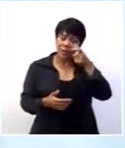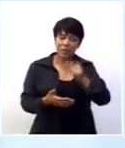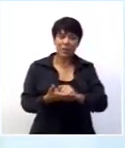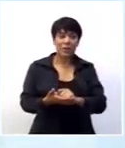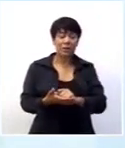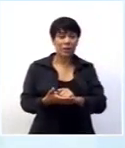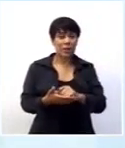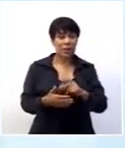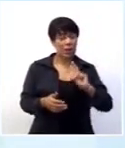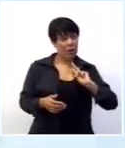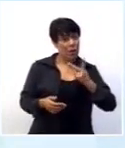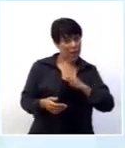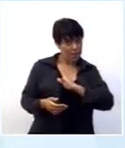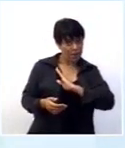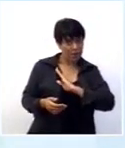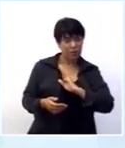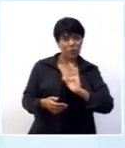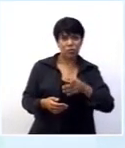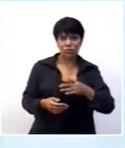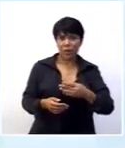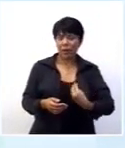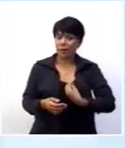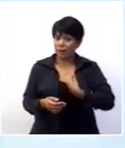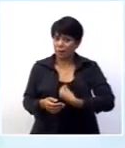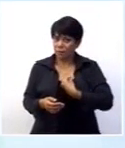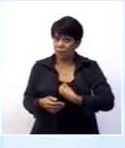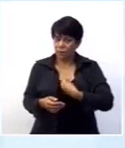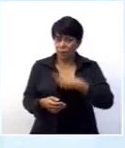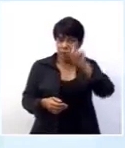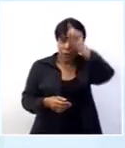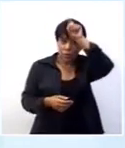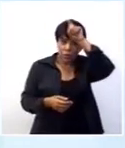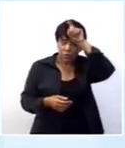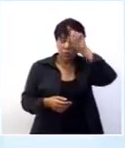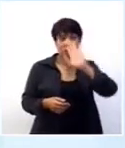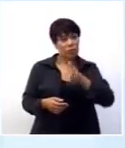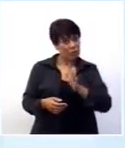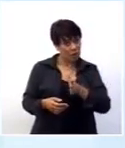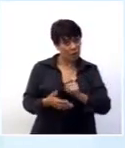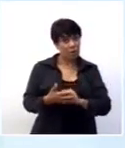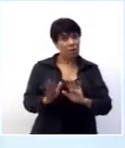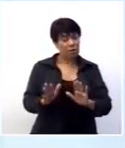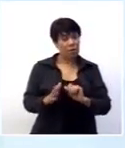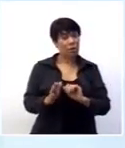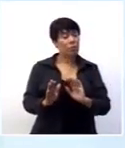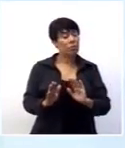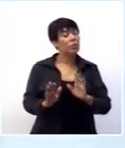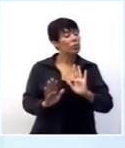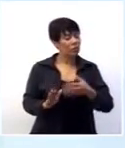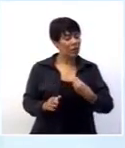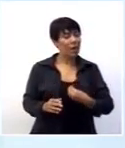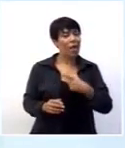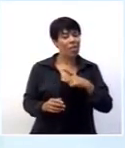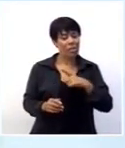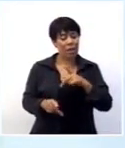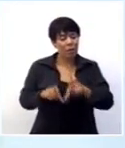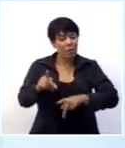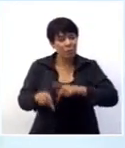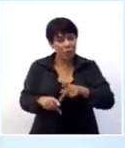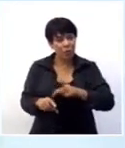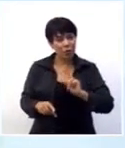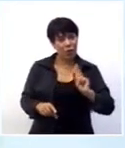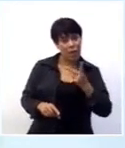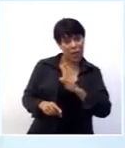que os hebreus, né, eles já estão no Egito, eles já chegaram aqui no Egito, já estão lá. E os egípcios,